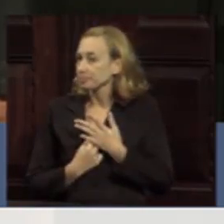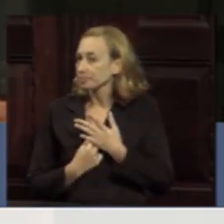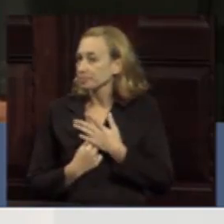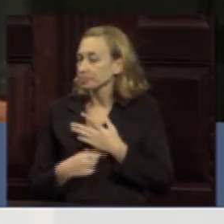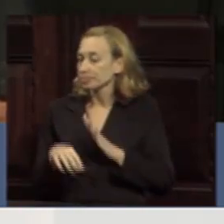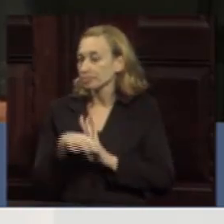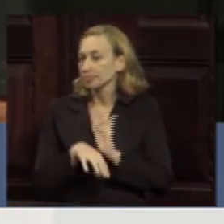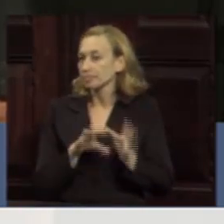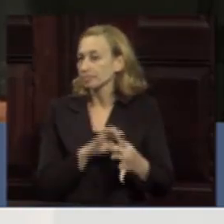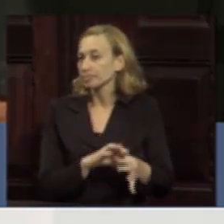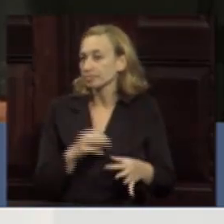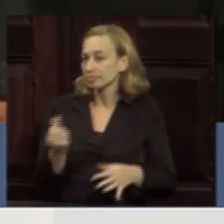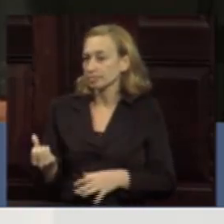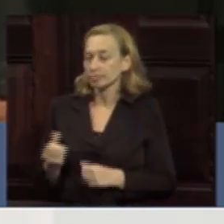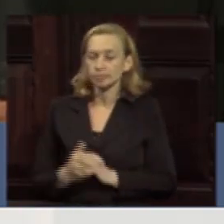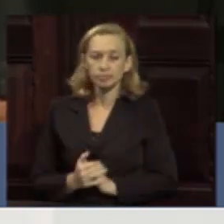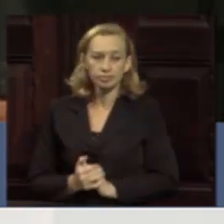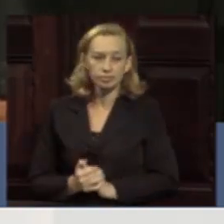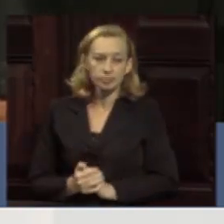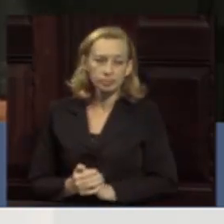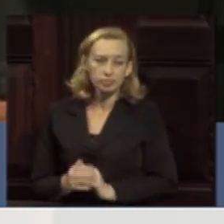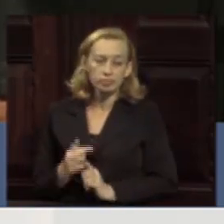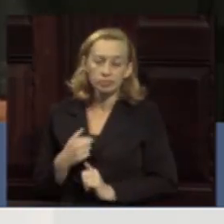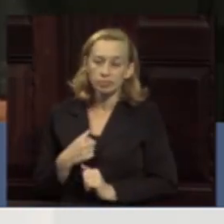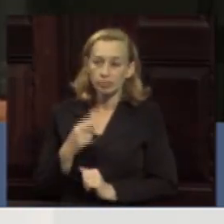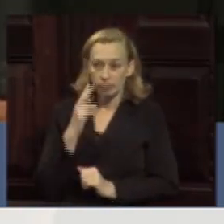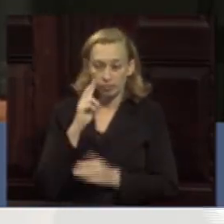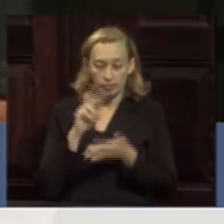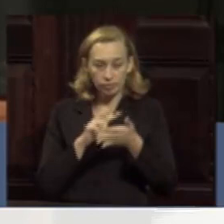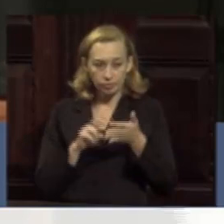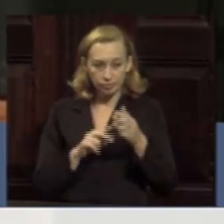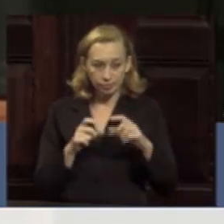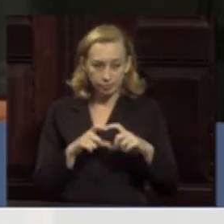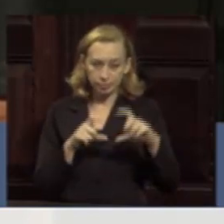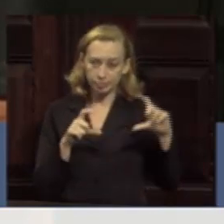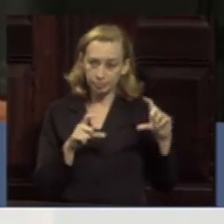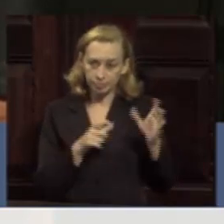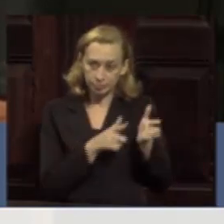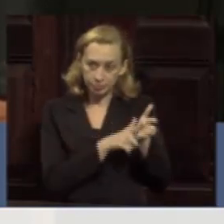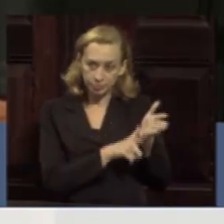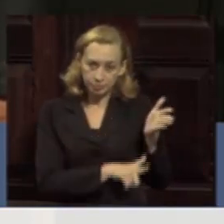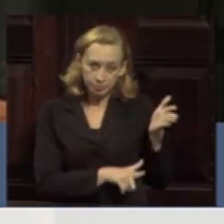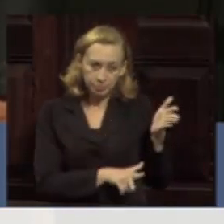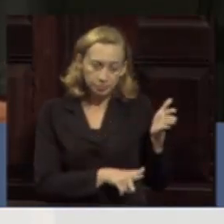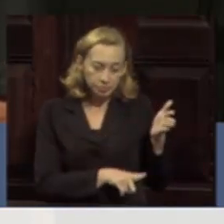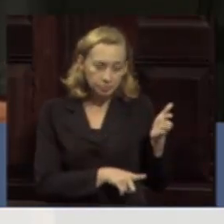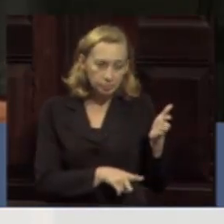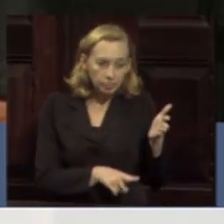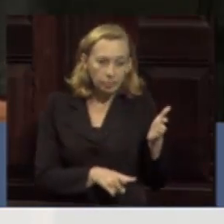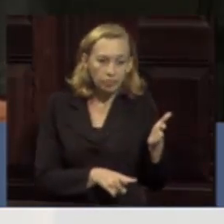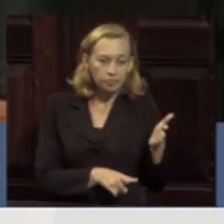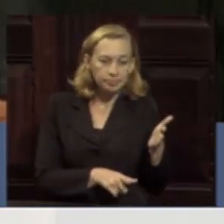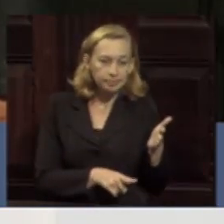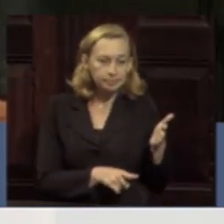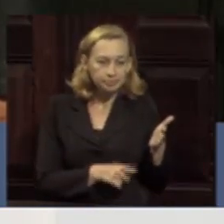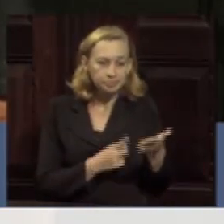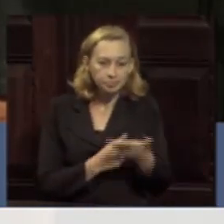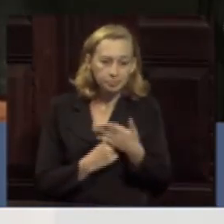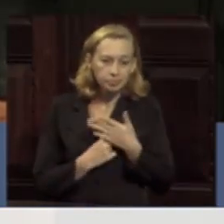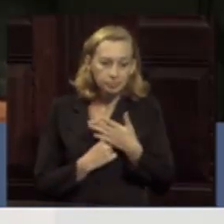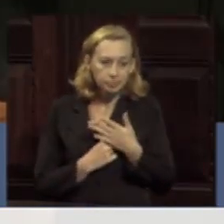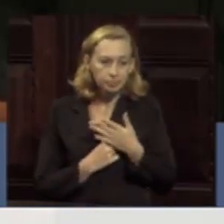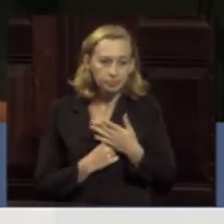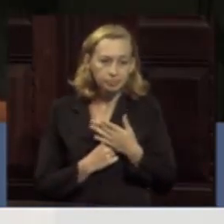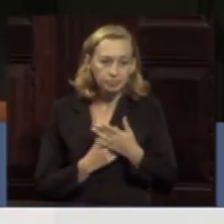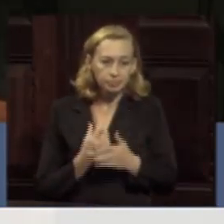Há jurisprudência, e eu poderia lê-las aqui, e não há uma só jurisprudência, a jurisprudência que defenda, porque a emenda